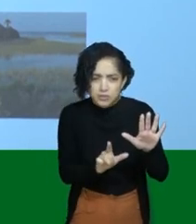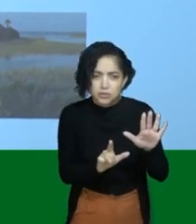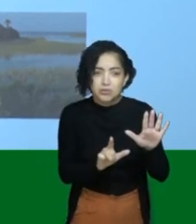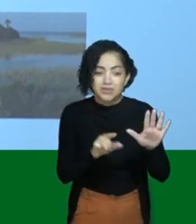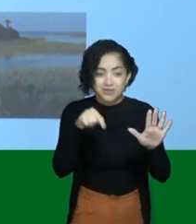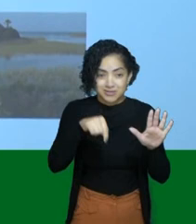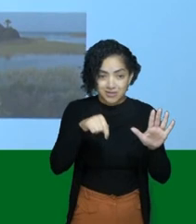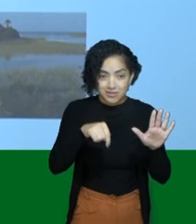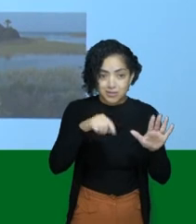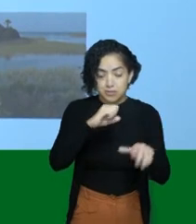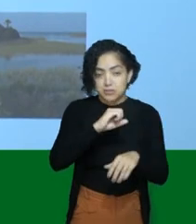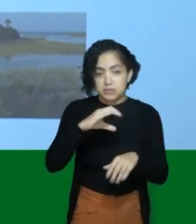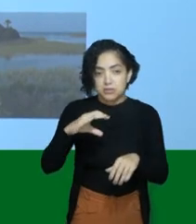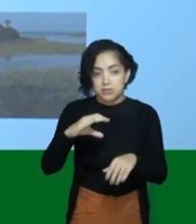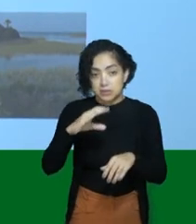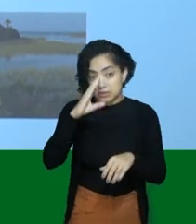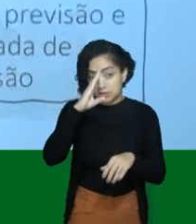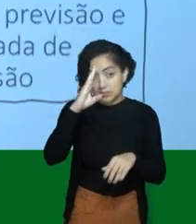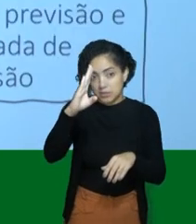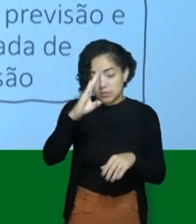importante aqui para Santa Catarina, tá bom?